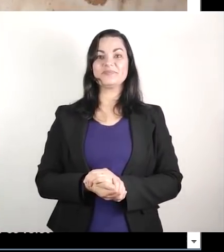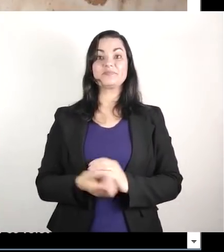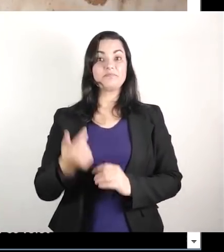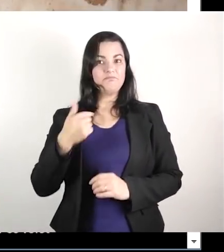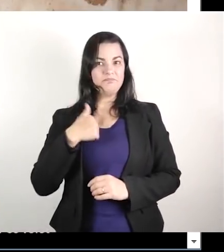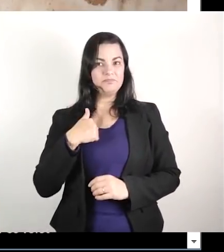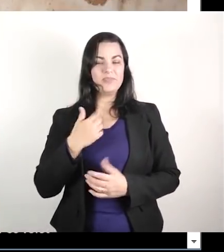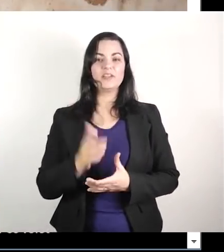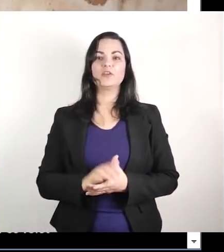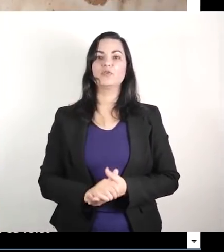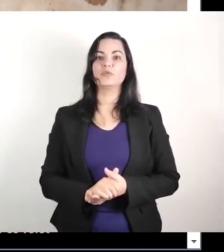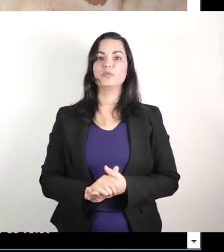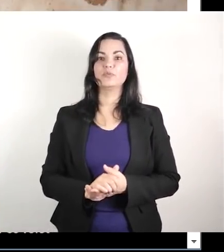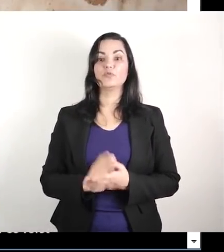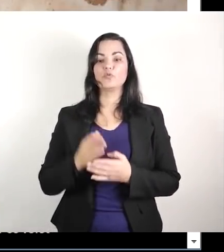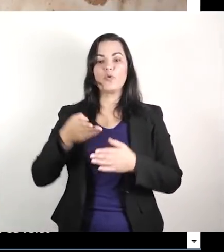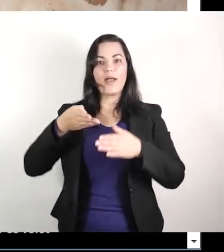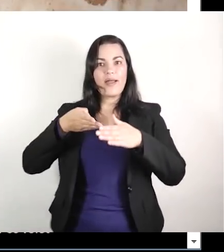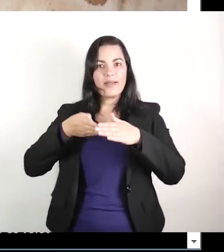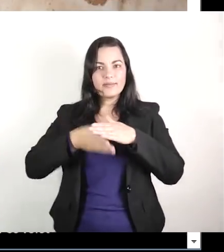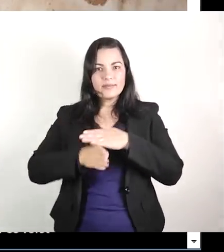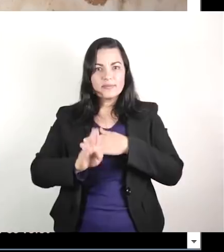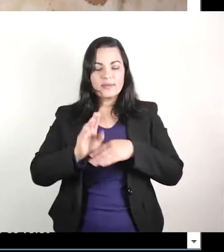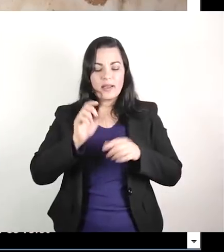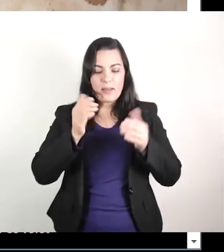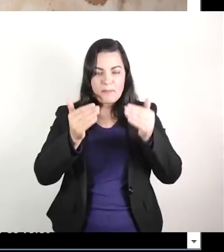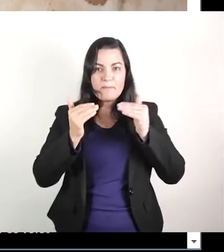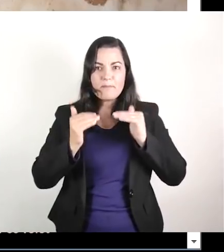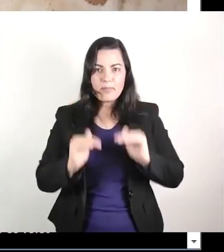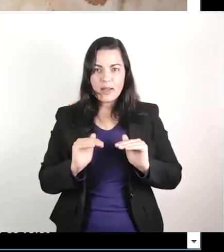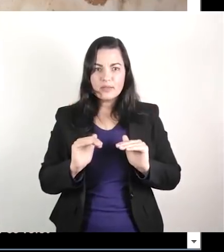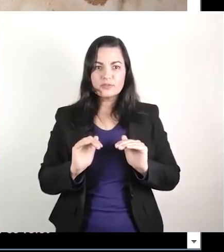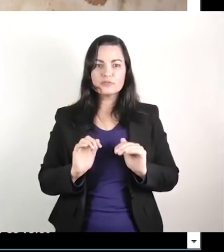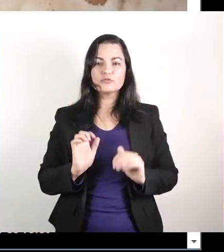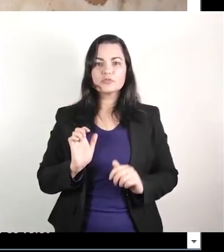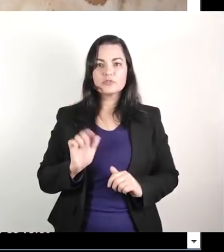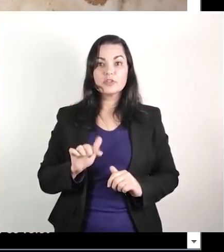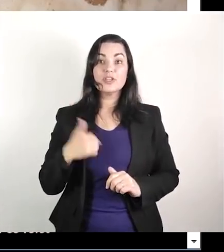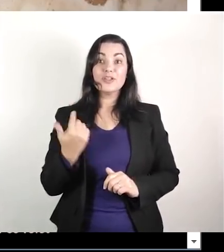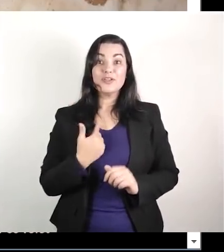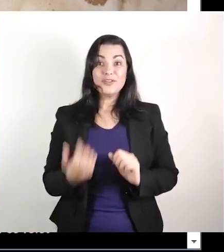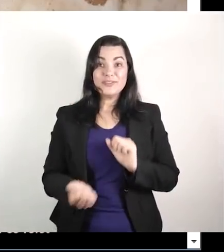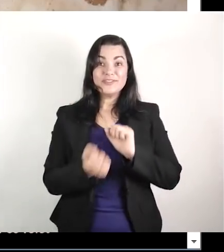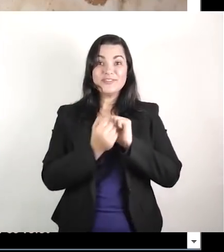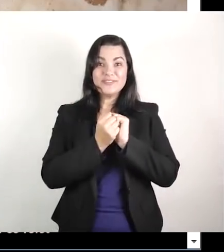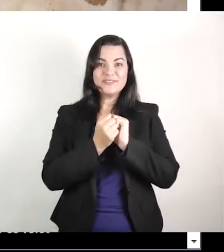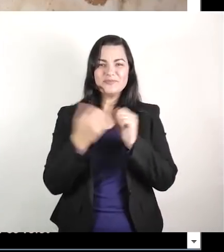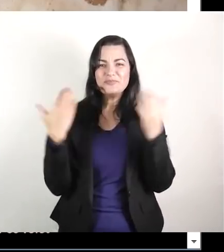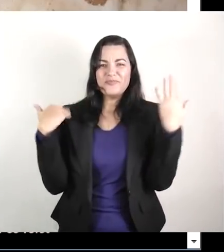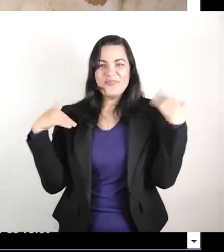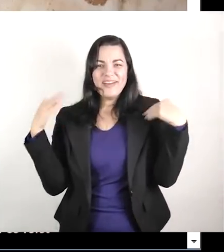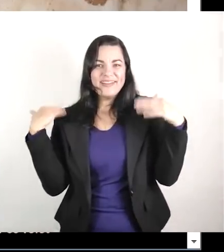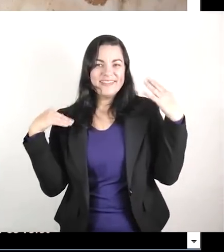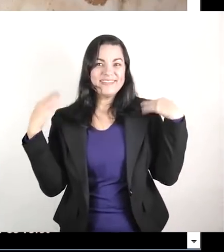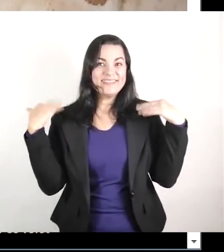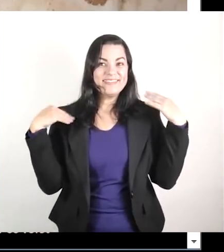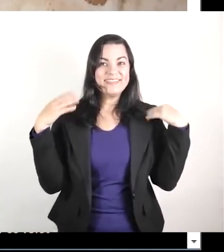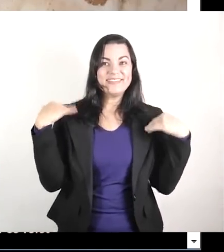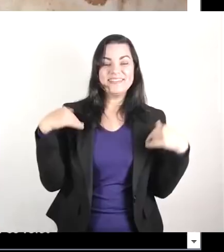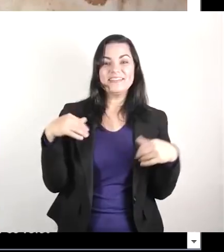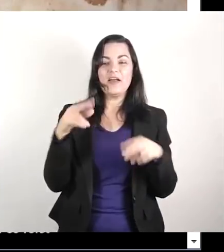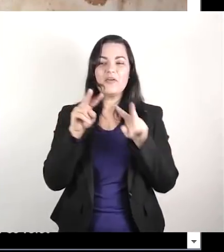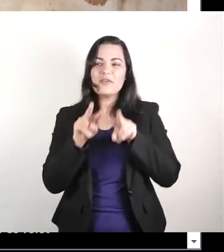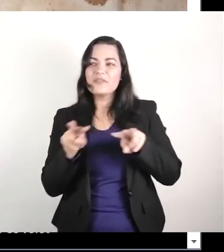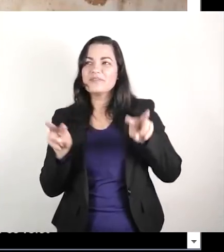lá, a Pro vai acessar aqui embaixo e nós poderemos juntos fazer esse tour